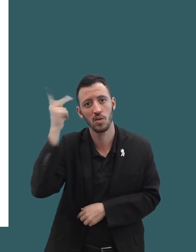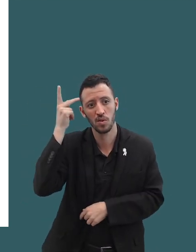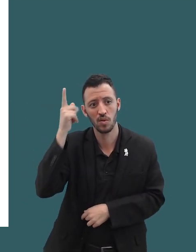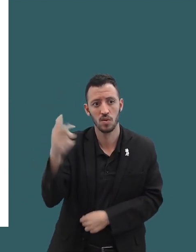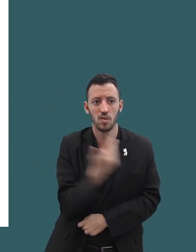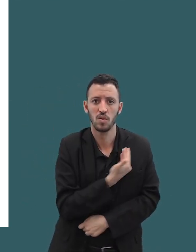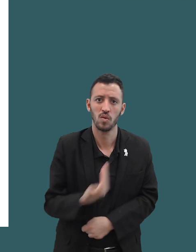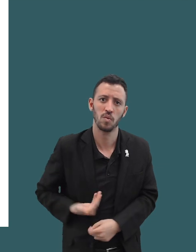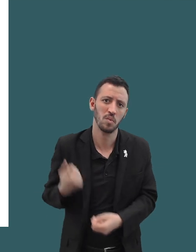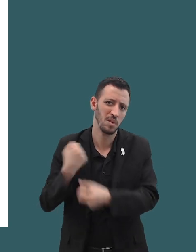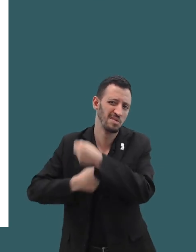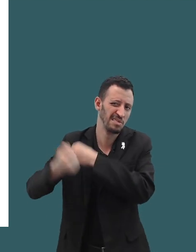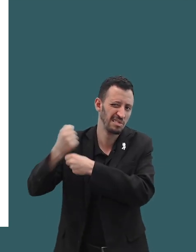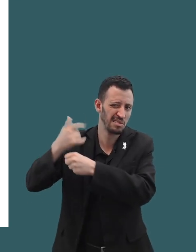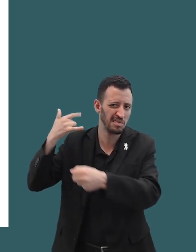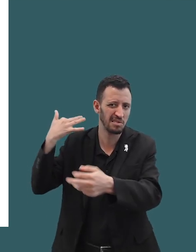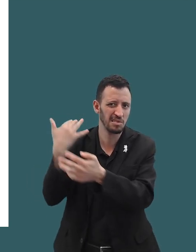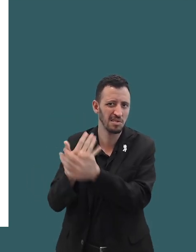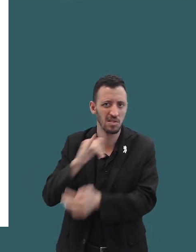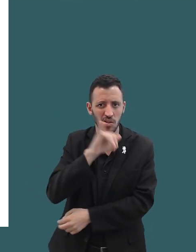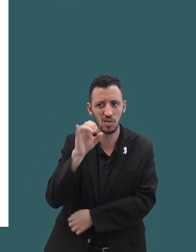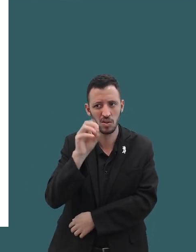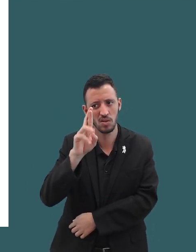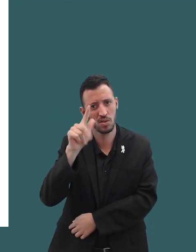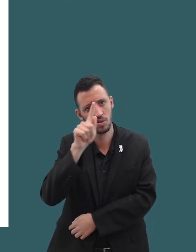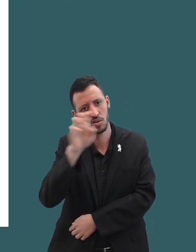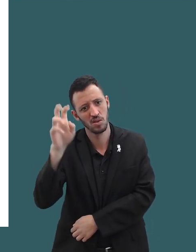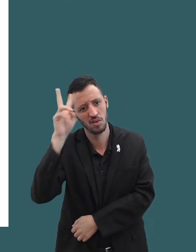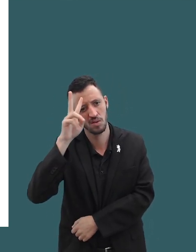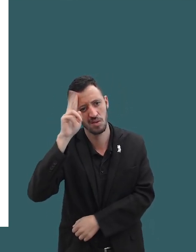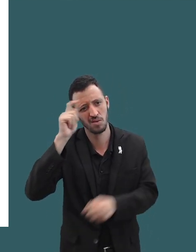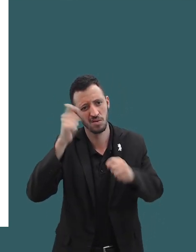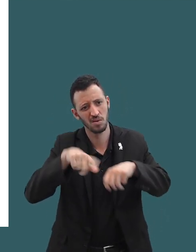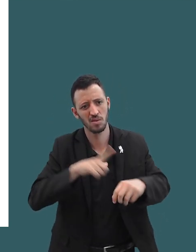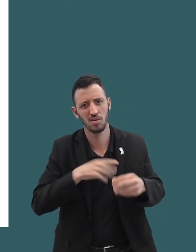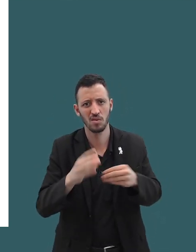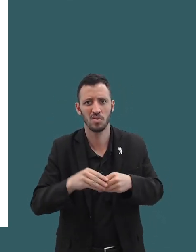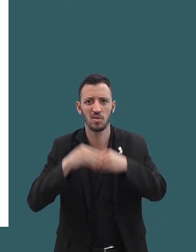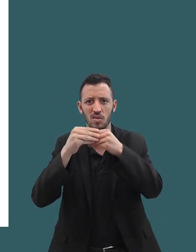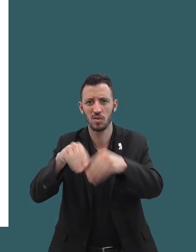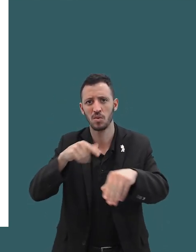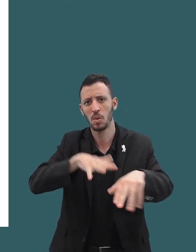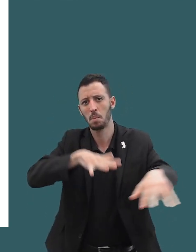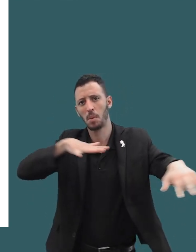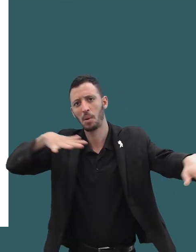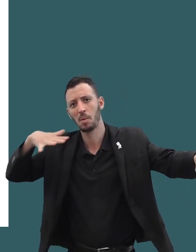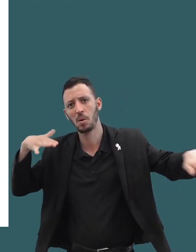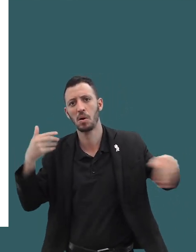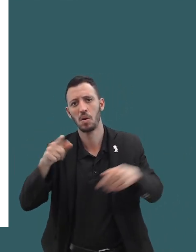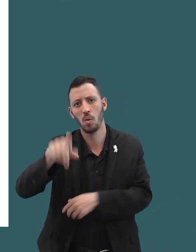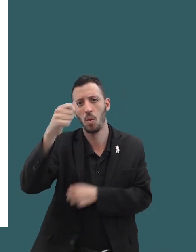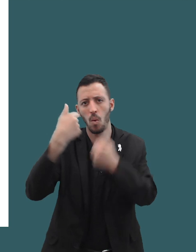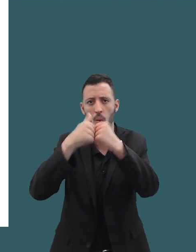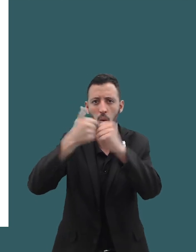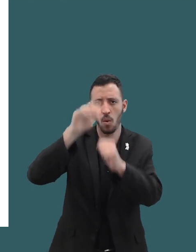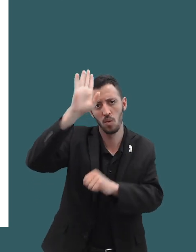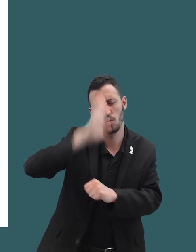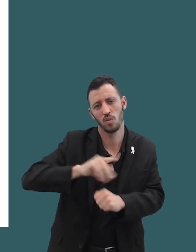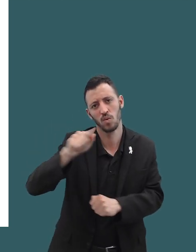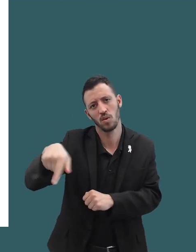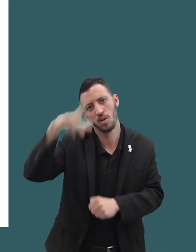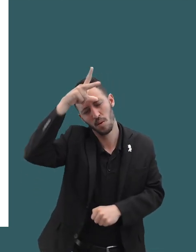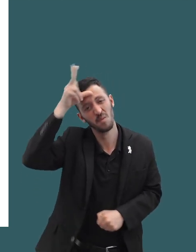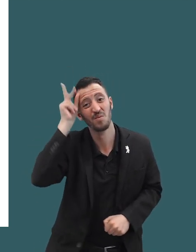num governo muito antigo do Jorge Bittar, eu me lembro que ele disponibilizava caravanas, disponibilizava ônibus gratuitos